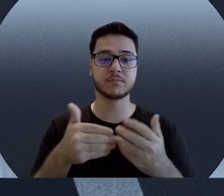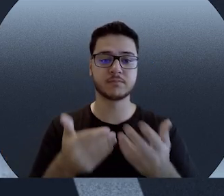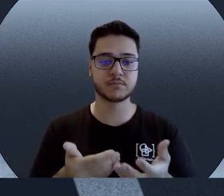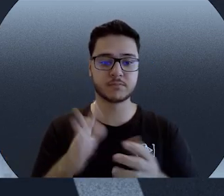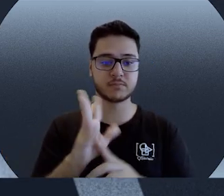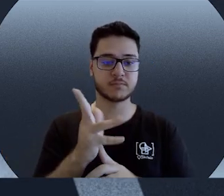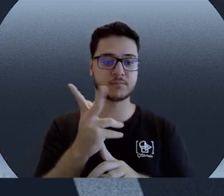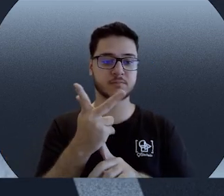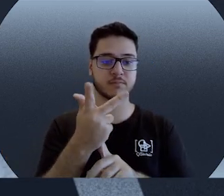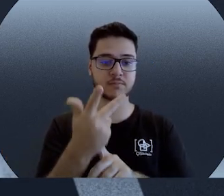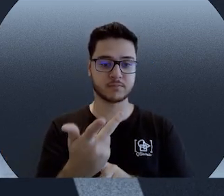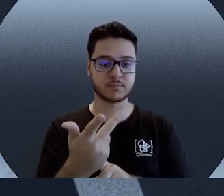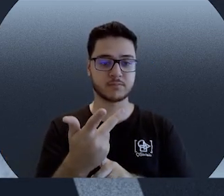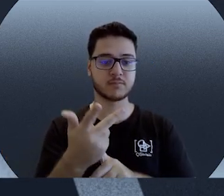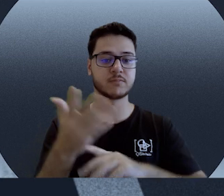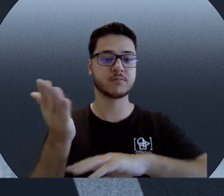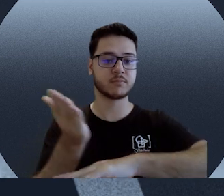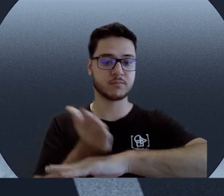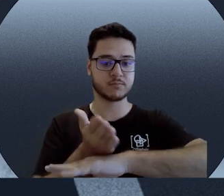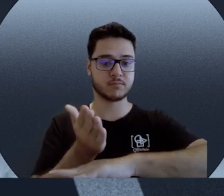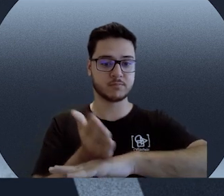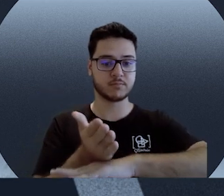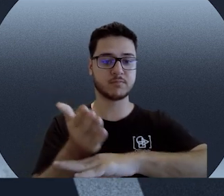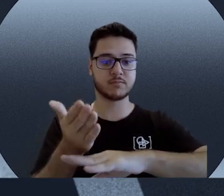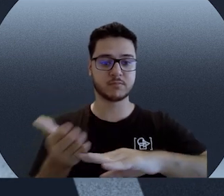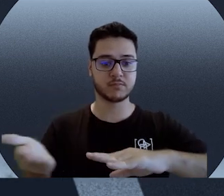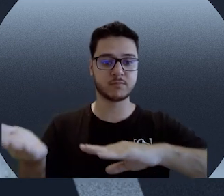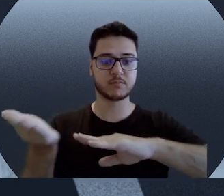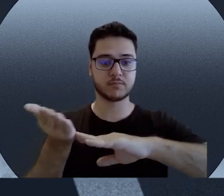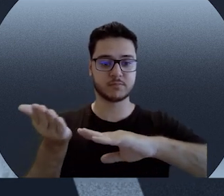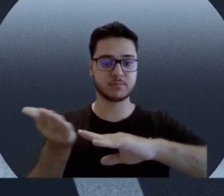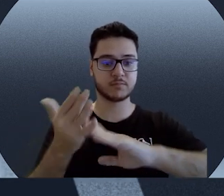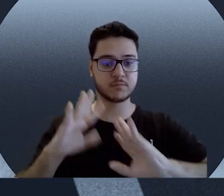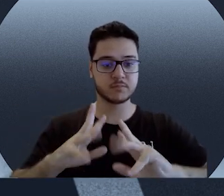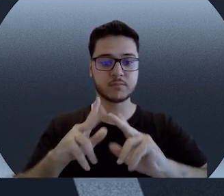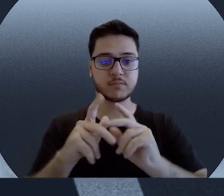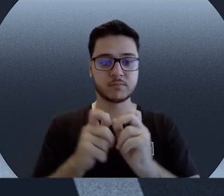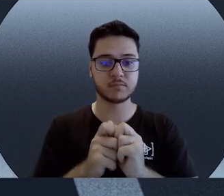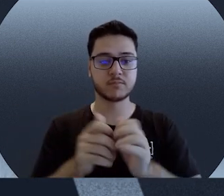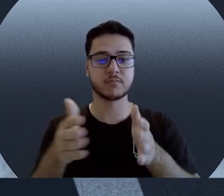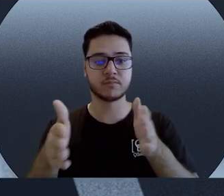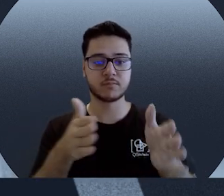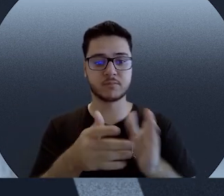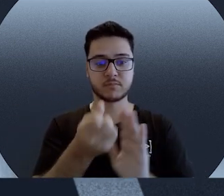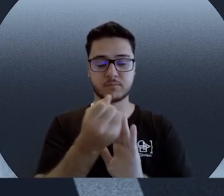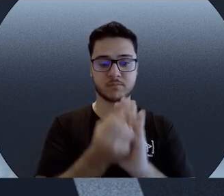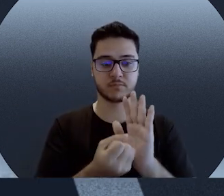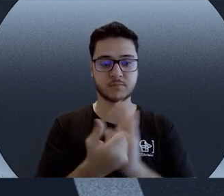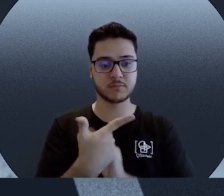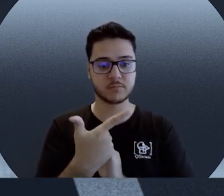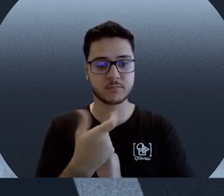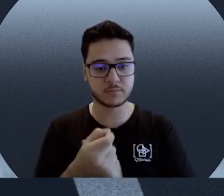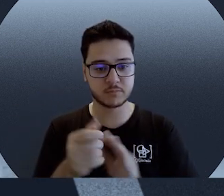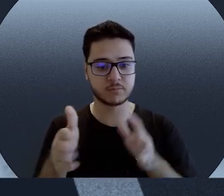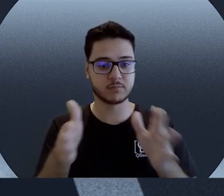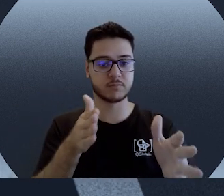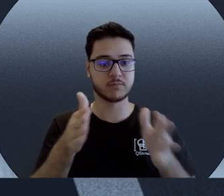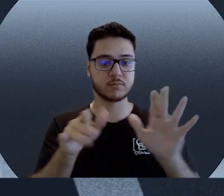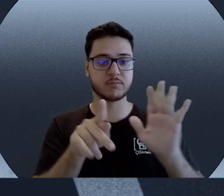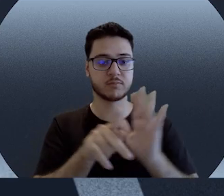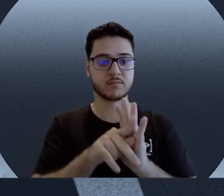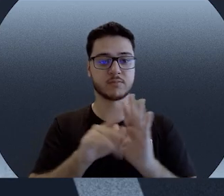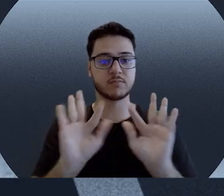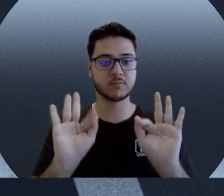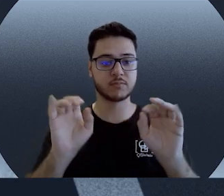Bom, a arte moderna dá lugar à arte contemporânea. Na segunda metade do século XX, um período marcado